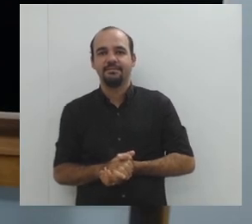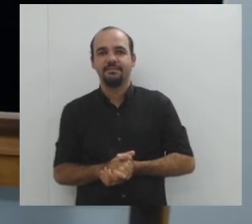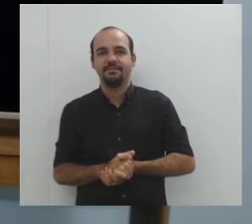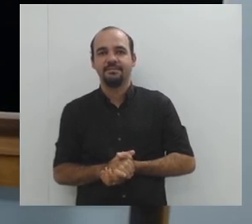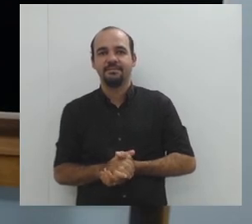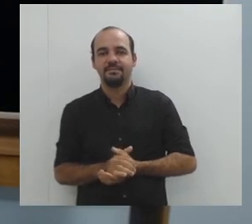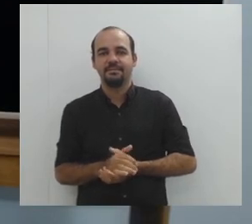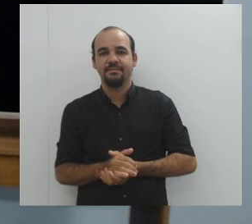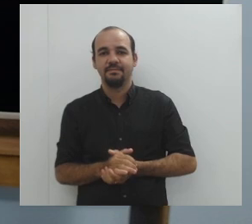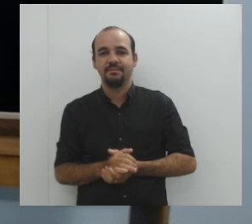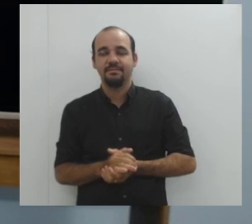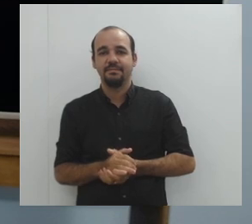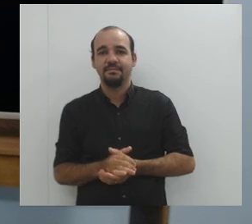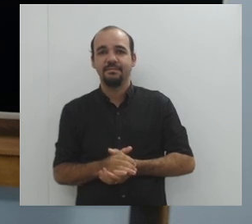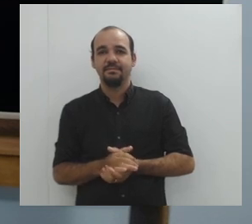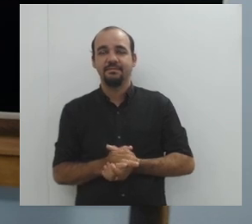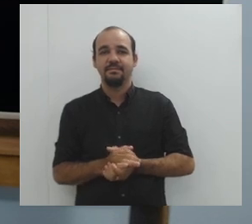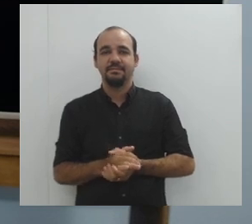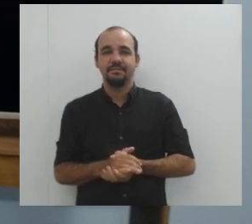Bem, para finalizar,